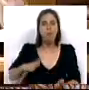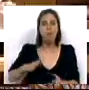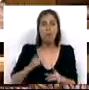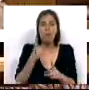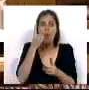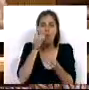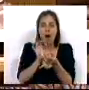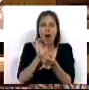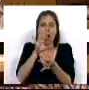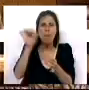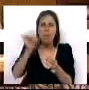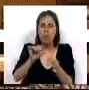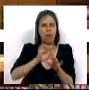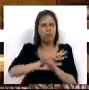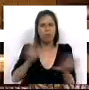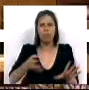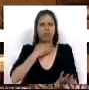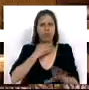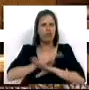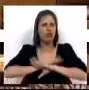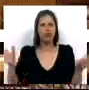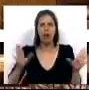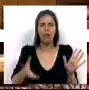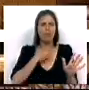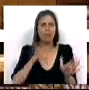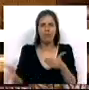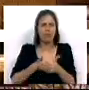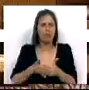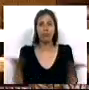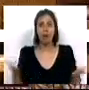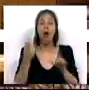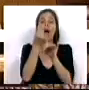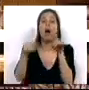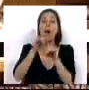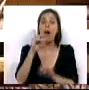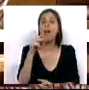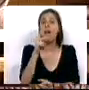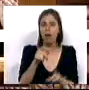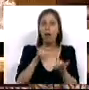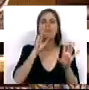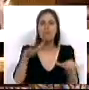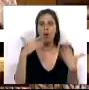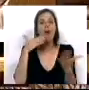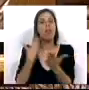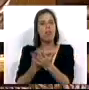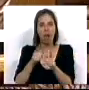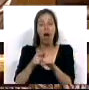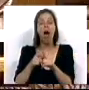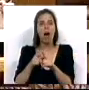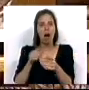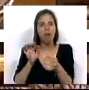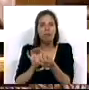um sopro para caírem na insustentabilidade e na falência. O aumento do IVA pode constituir esse